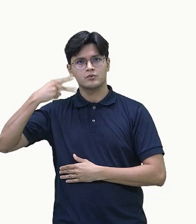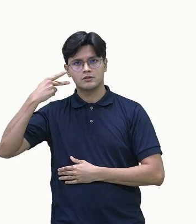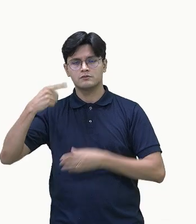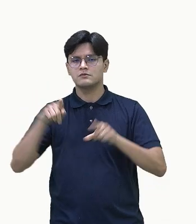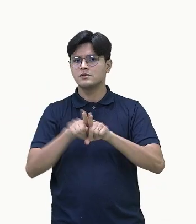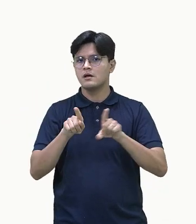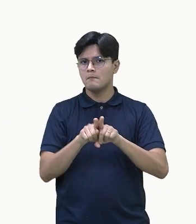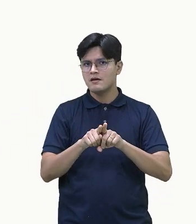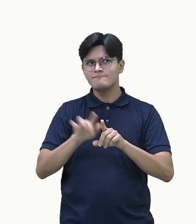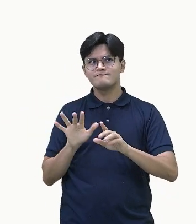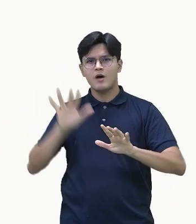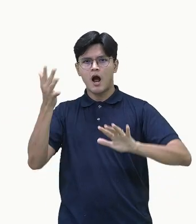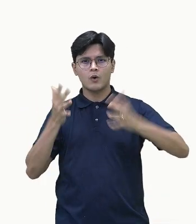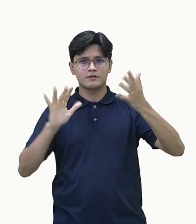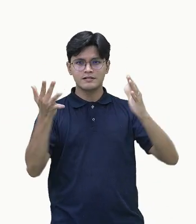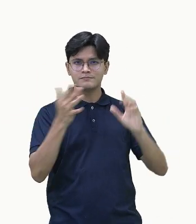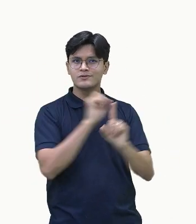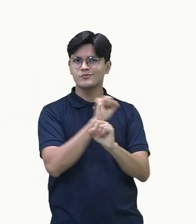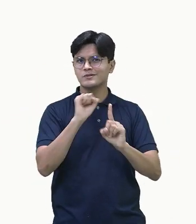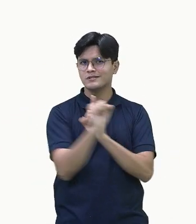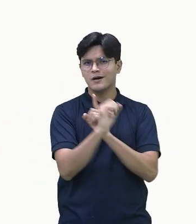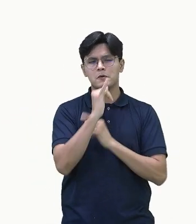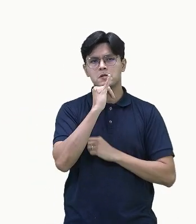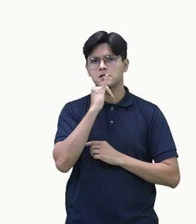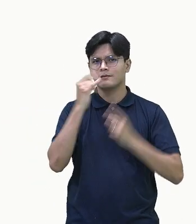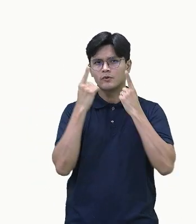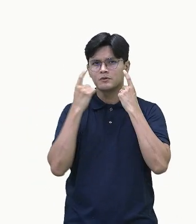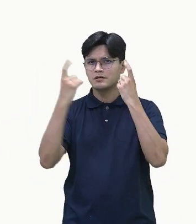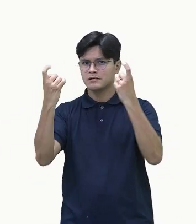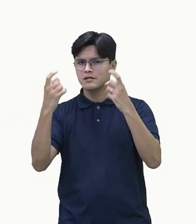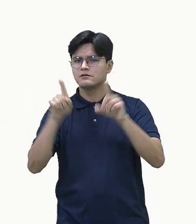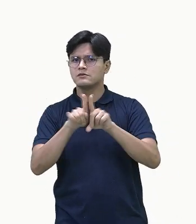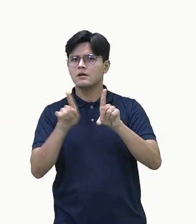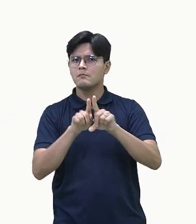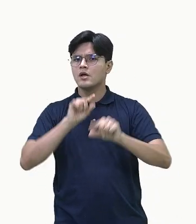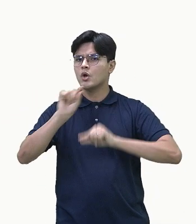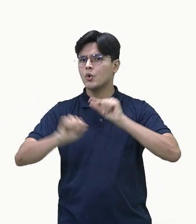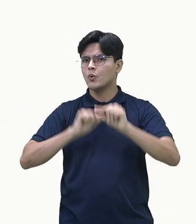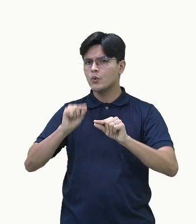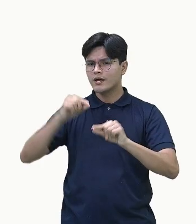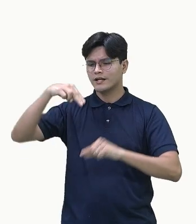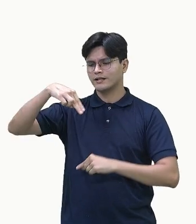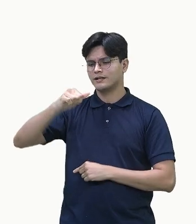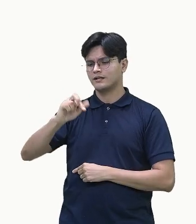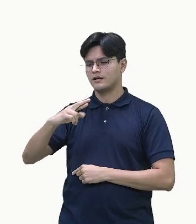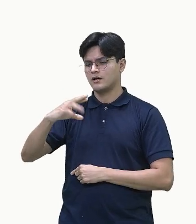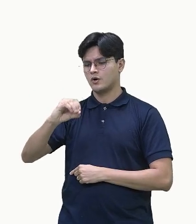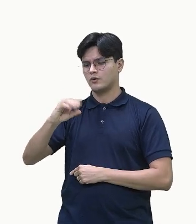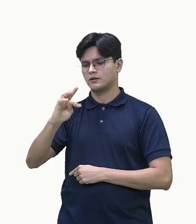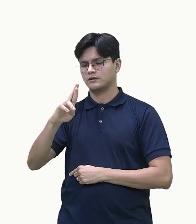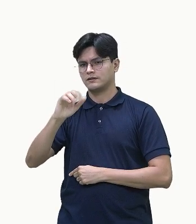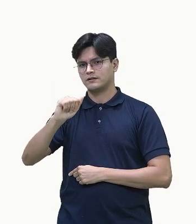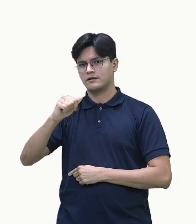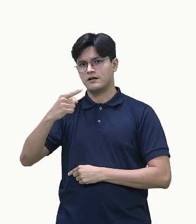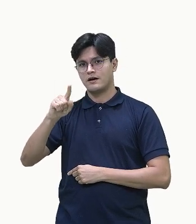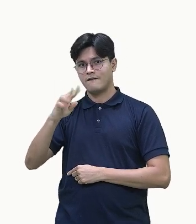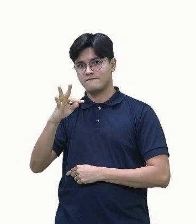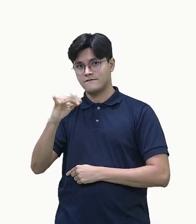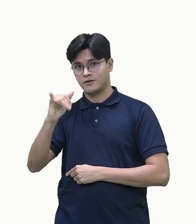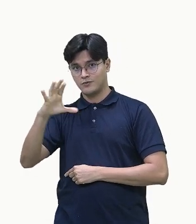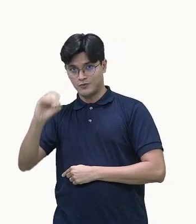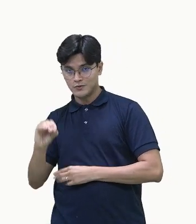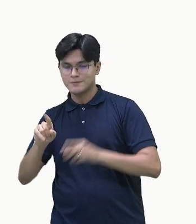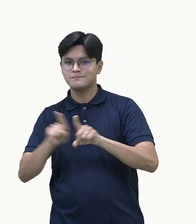a violência, incluindo, por exemplo, o narcotráfico e até mesmo desastres naturais. E, finalmente,